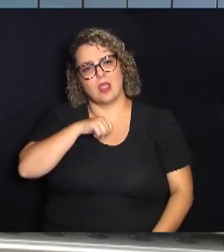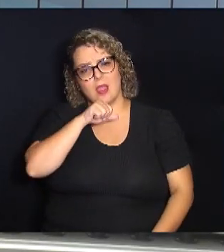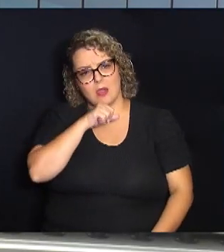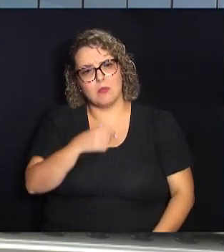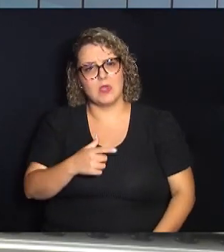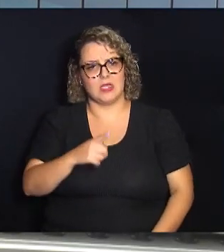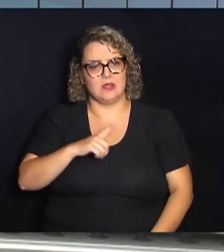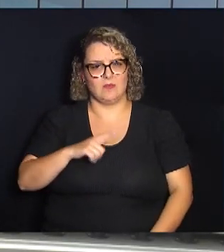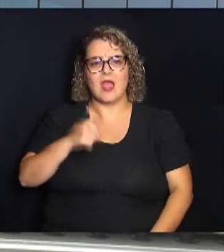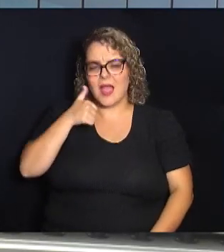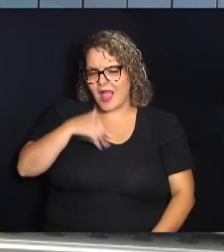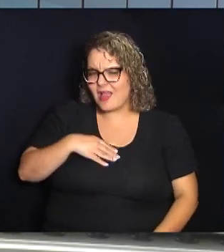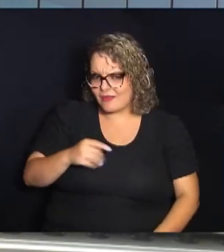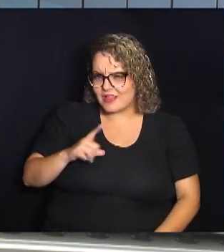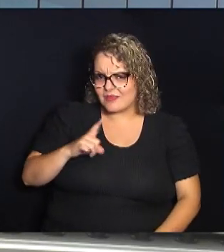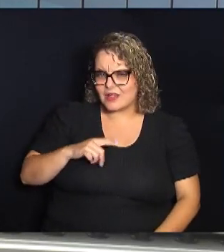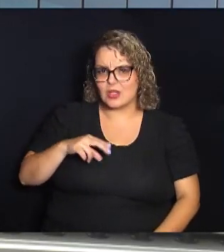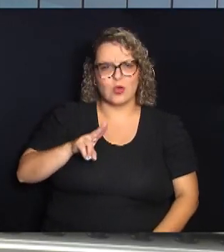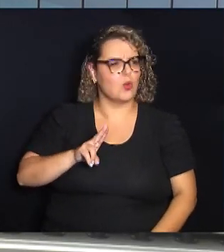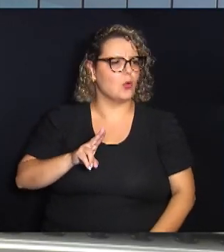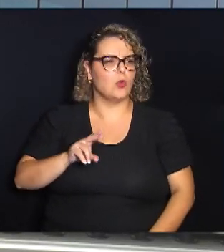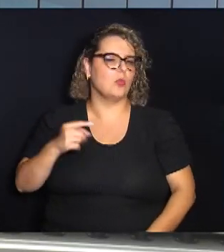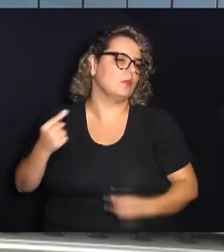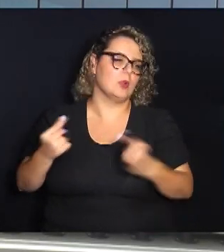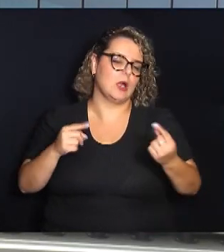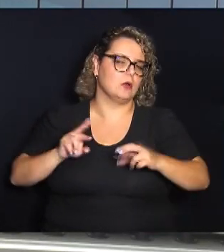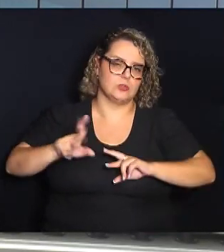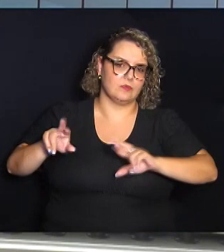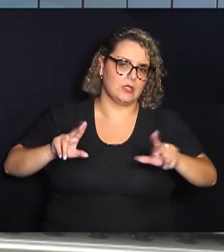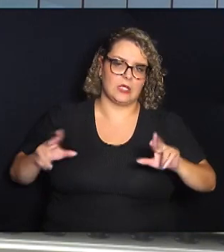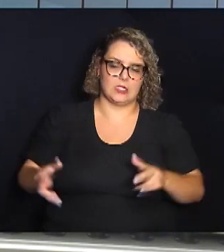que a filha vai ter também ou isso é de pessoa para pessoa?